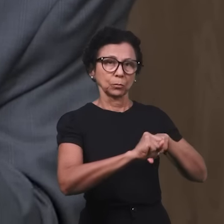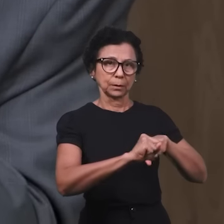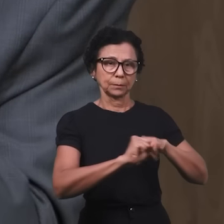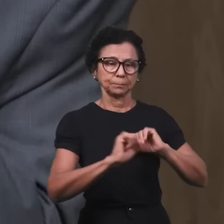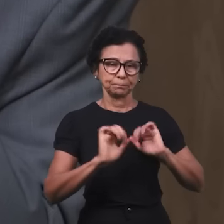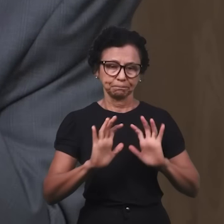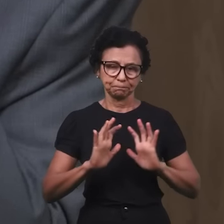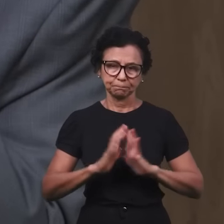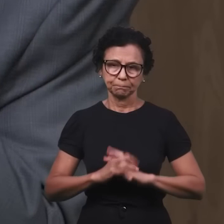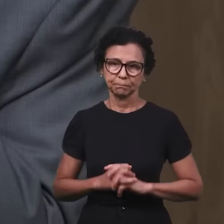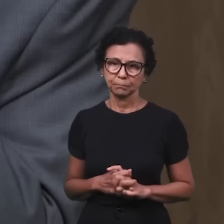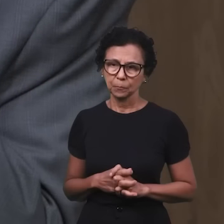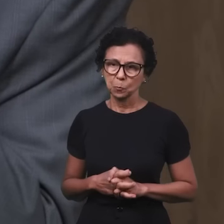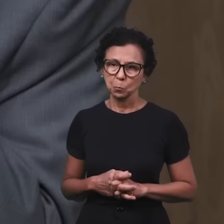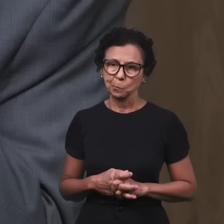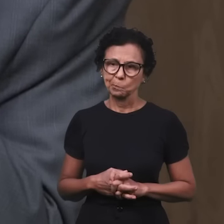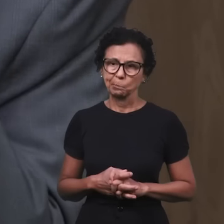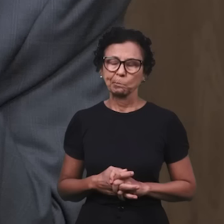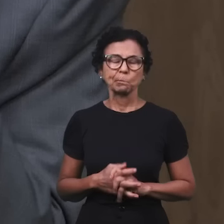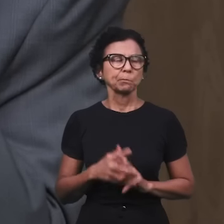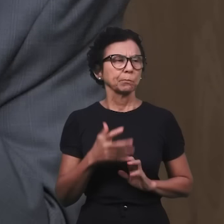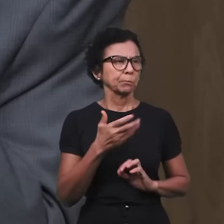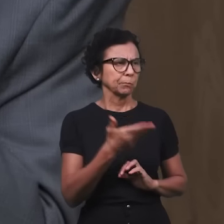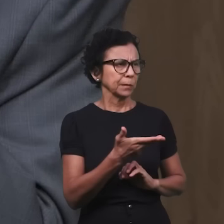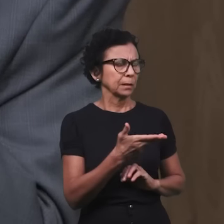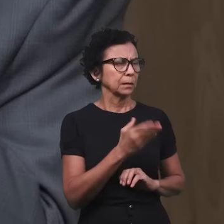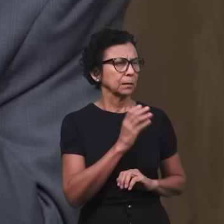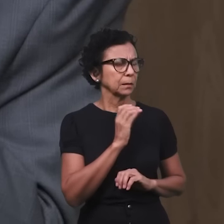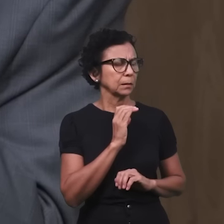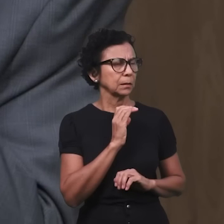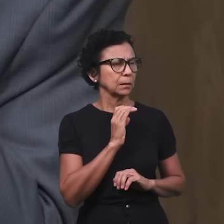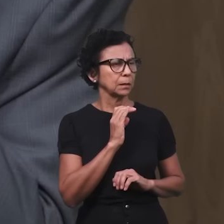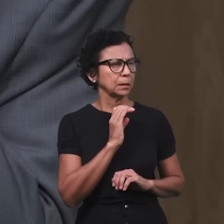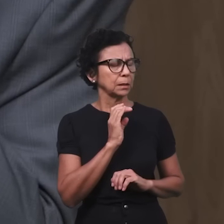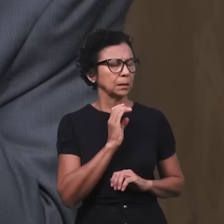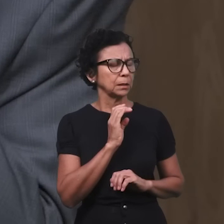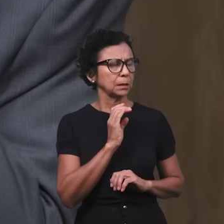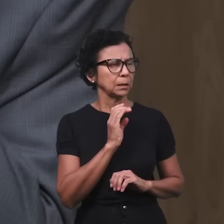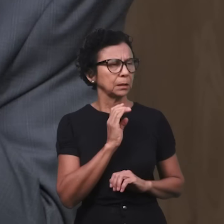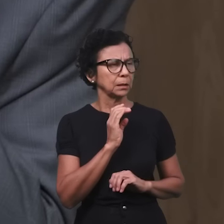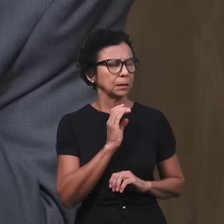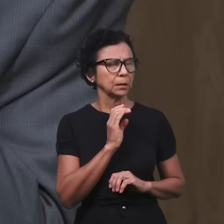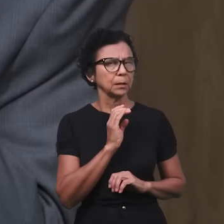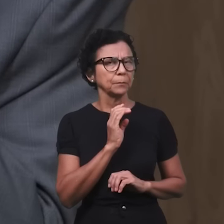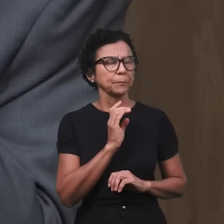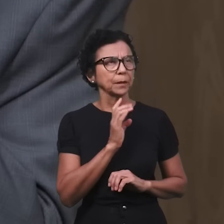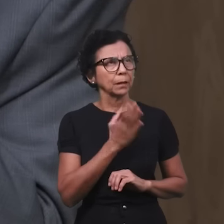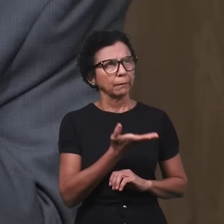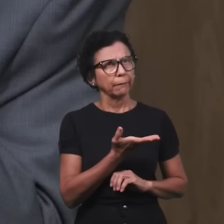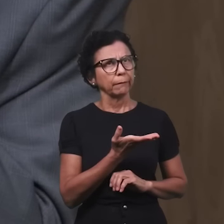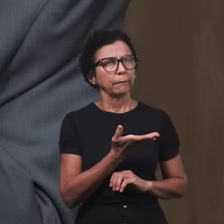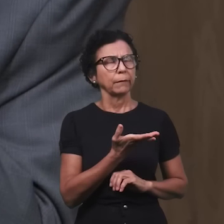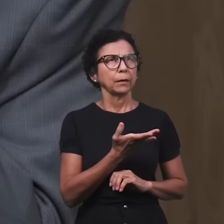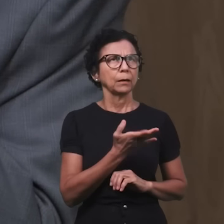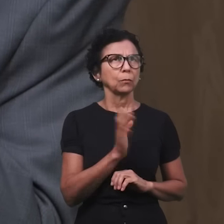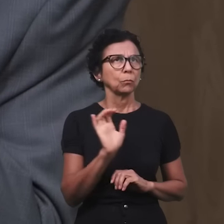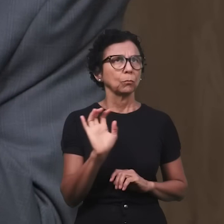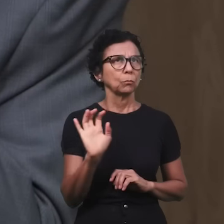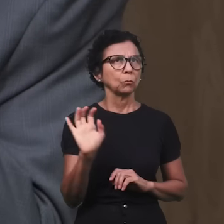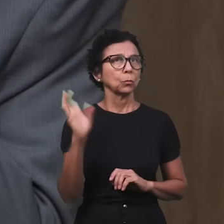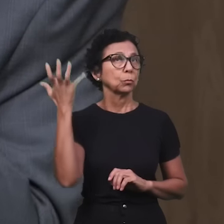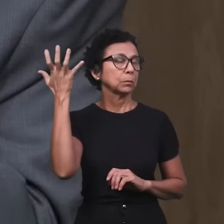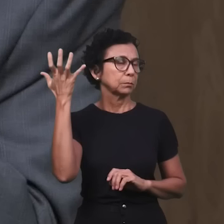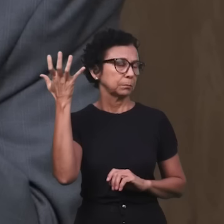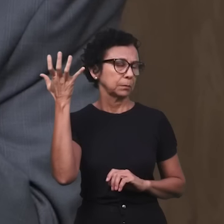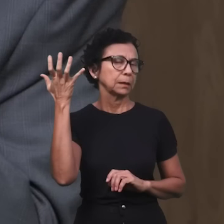eu gostaria de conversar com você, Alexandre, nas curas, um evento que